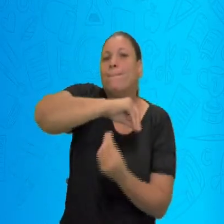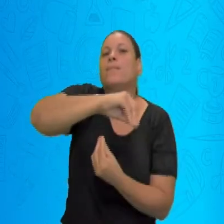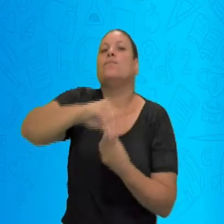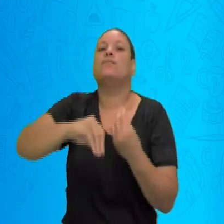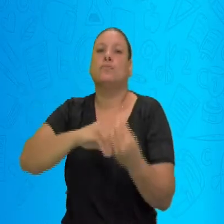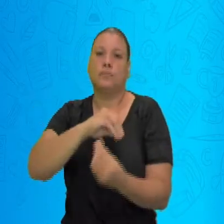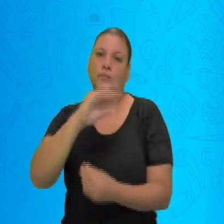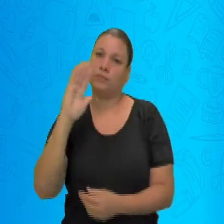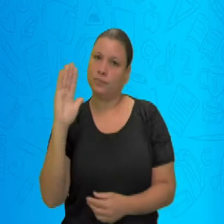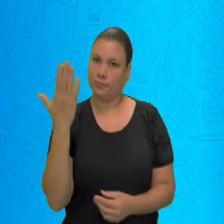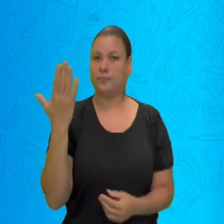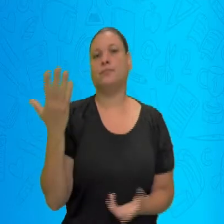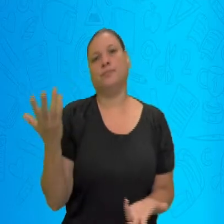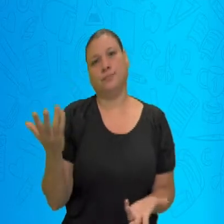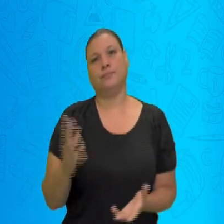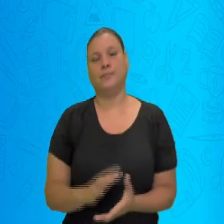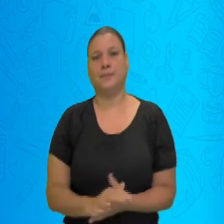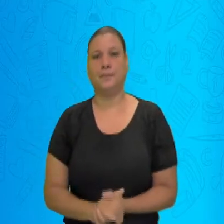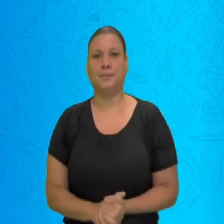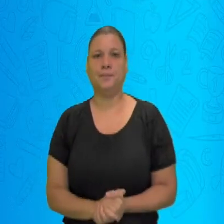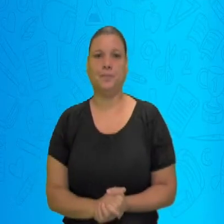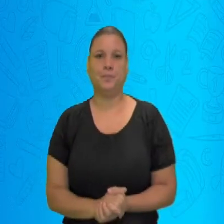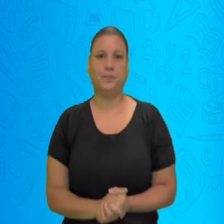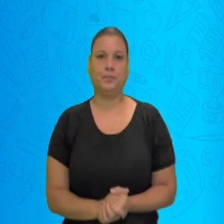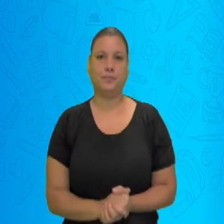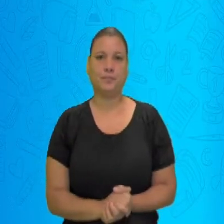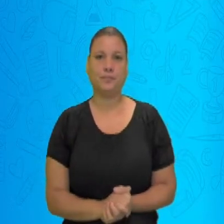imenso continente. Ok?